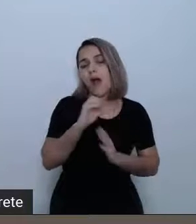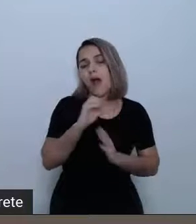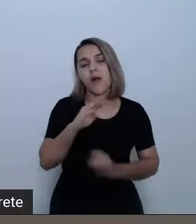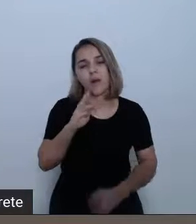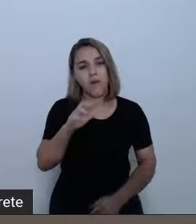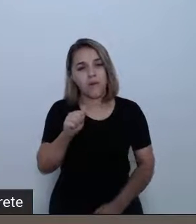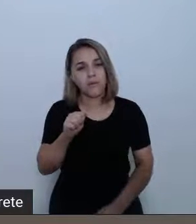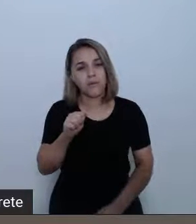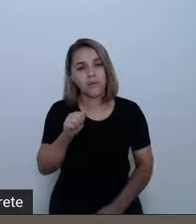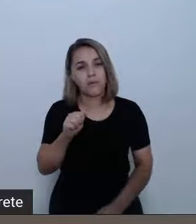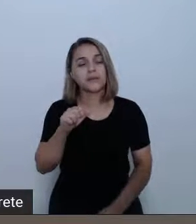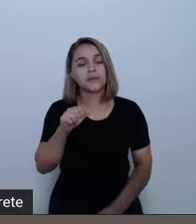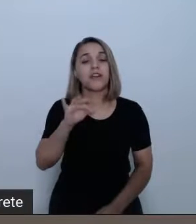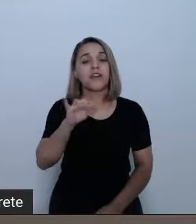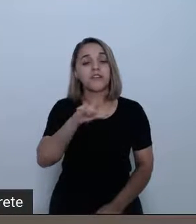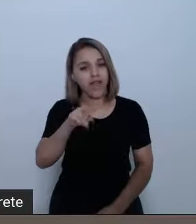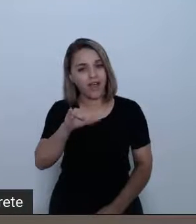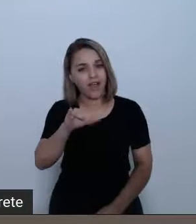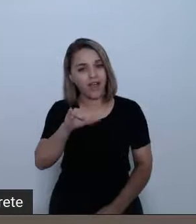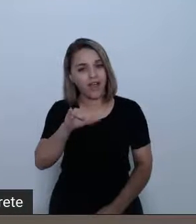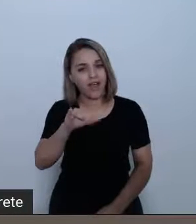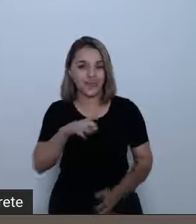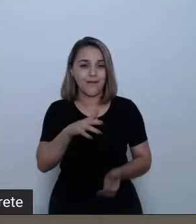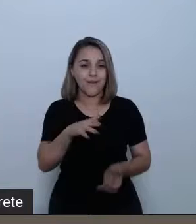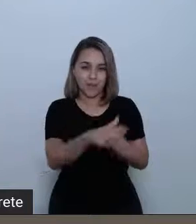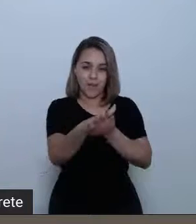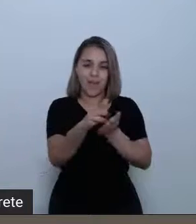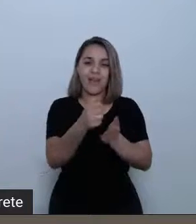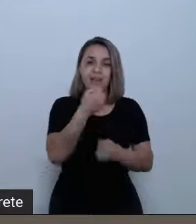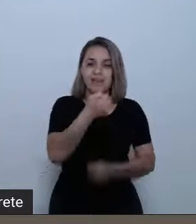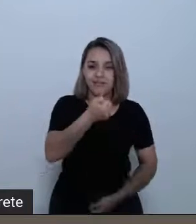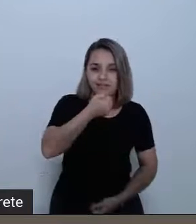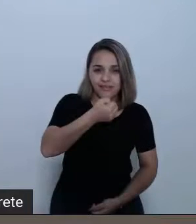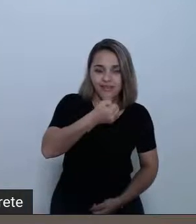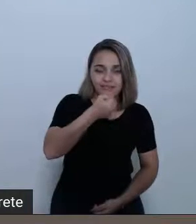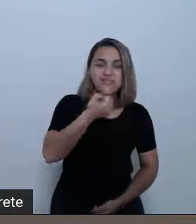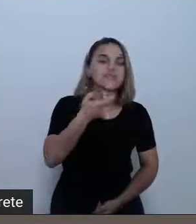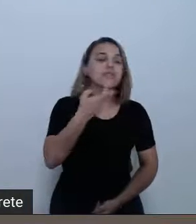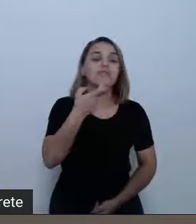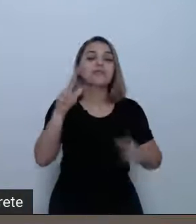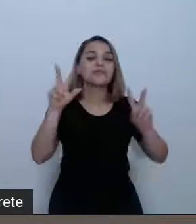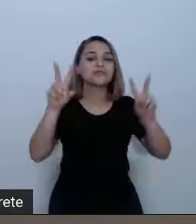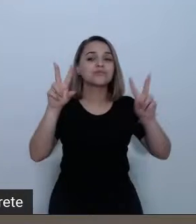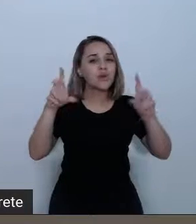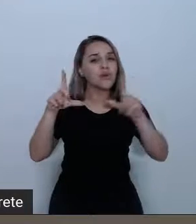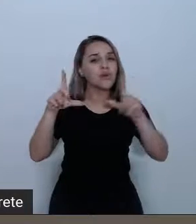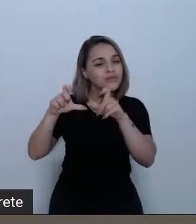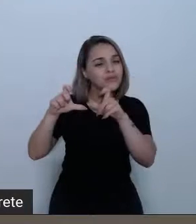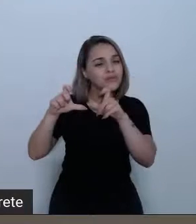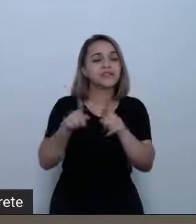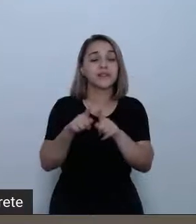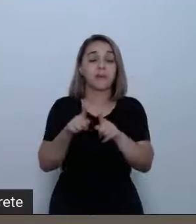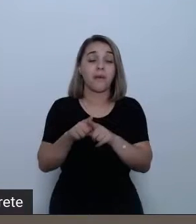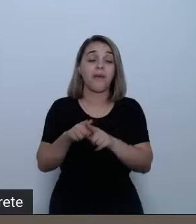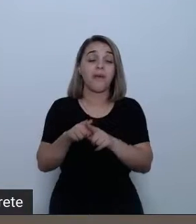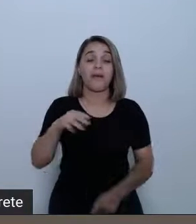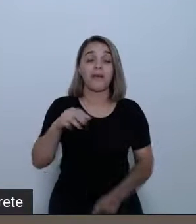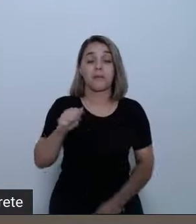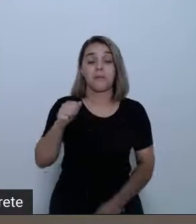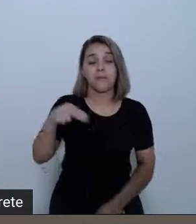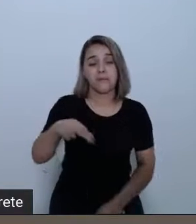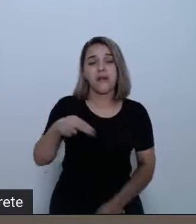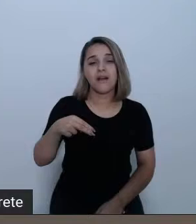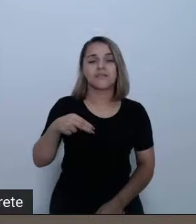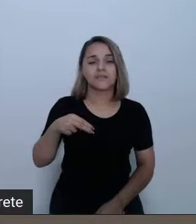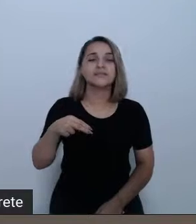aqui, né, em 35, com o Man Ray, falando bastante de fotografia. E o Man Ray é um fotógrafo que o Oswald cita